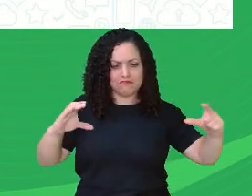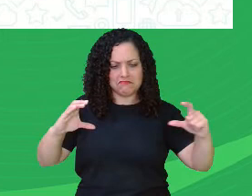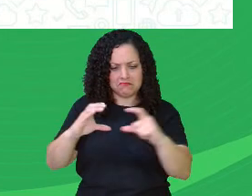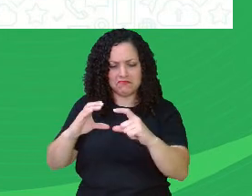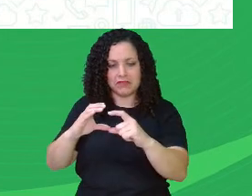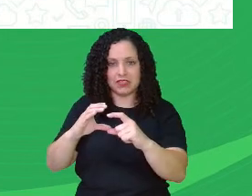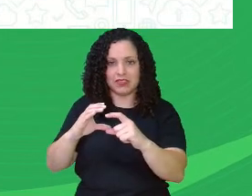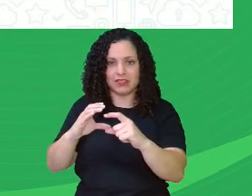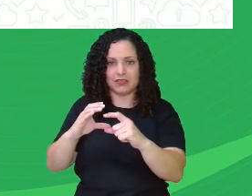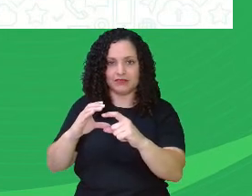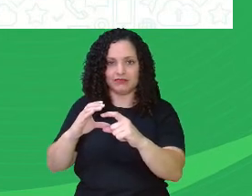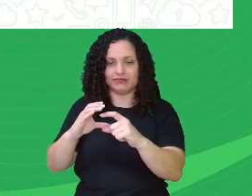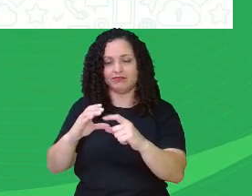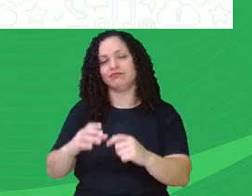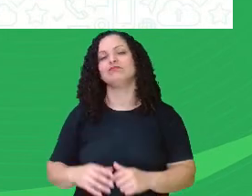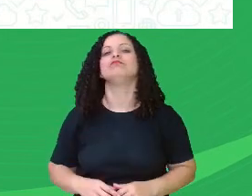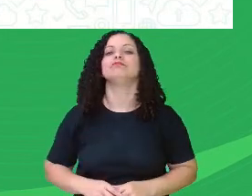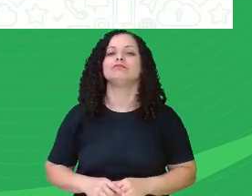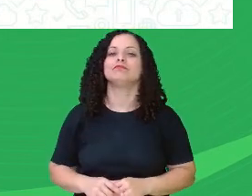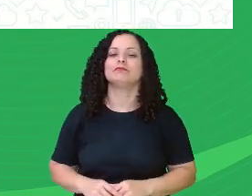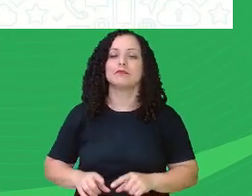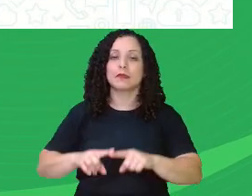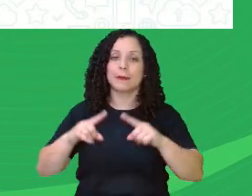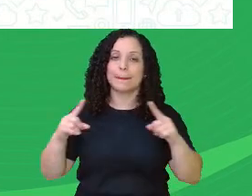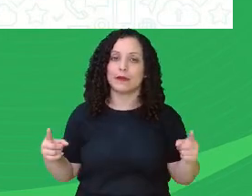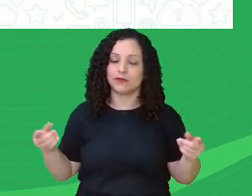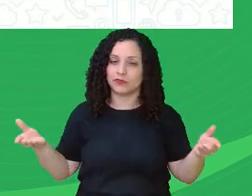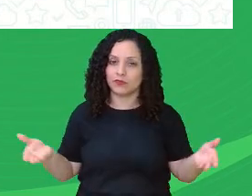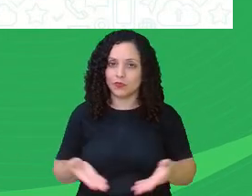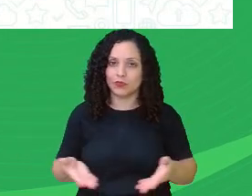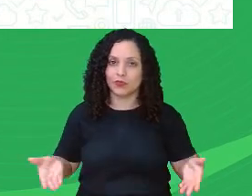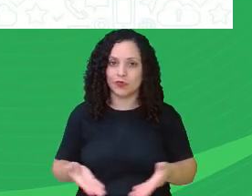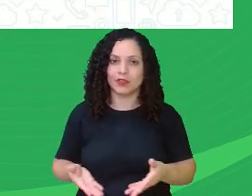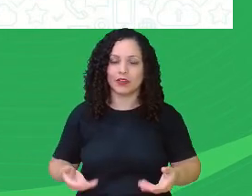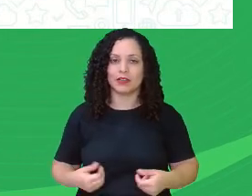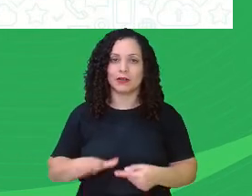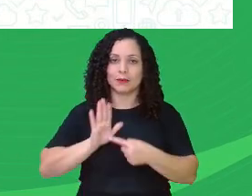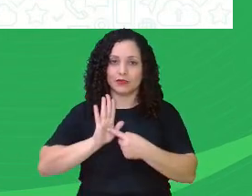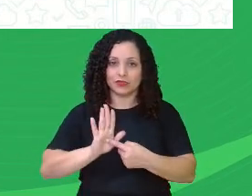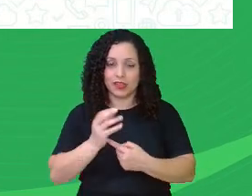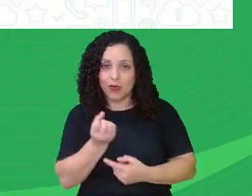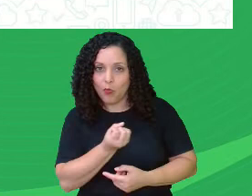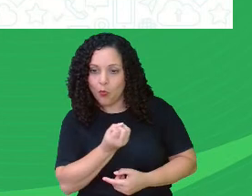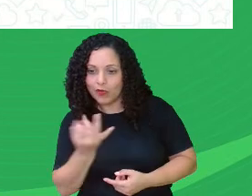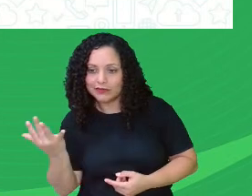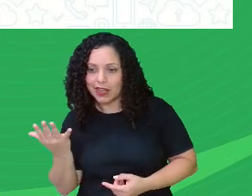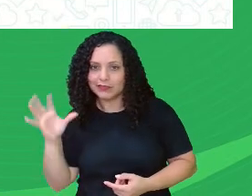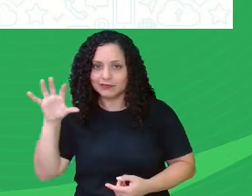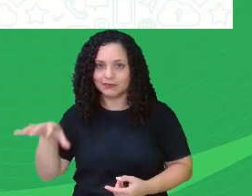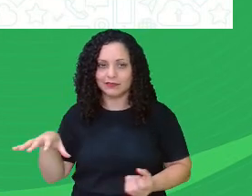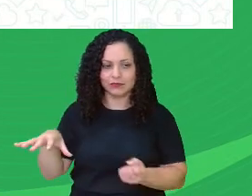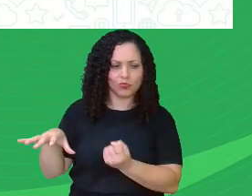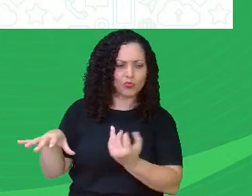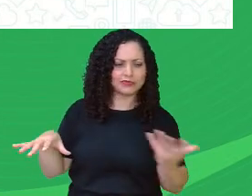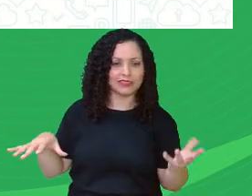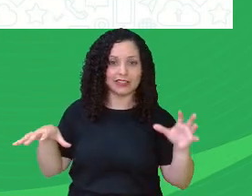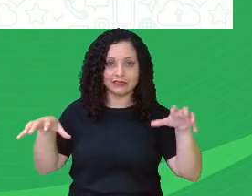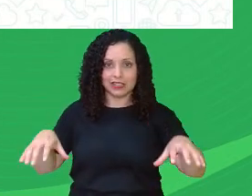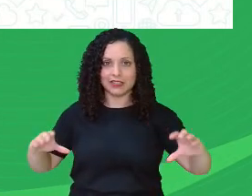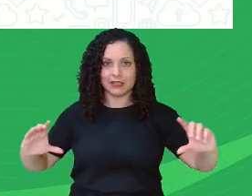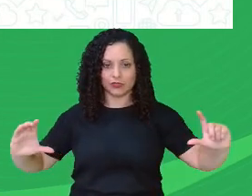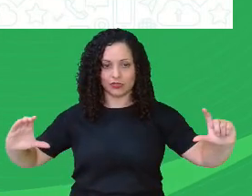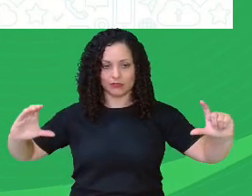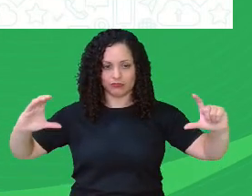caber lá? Essa é a pergunta. Para isso, eu vou ter que fazer o volume de uma, o volume da outra e depois colocar um dentro do